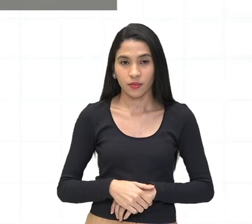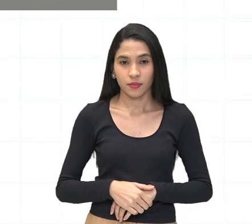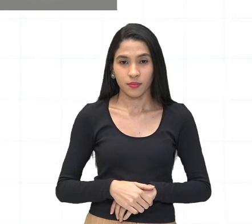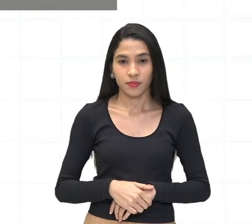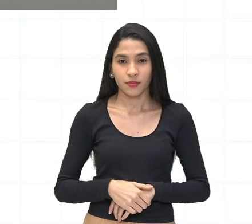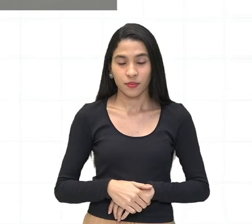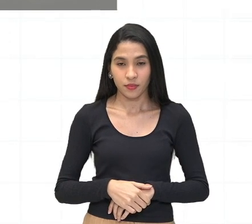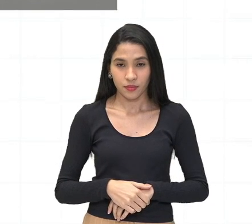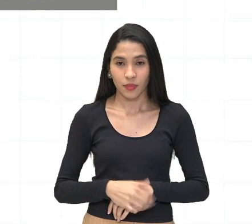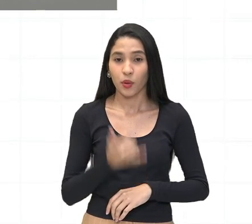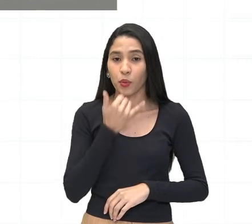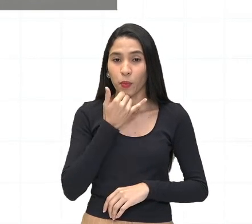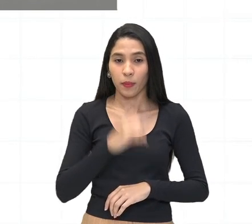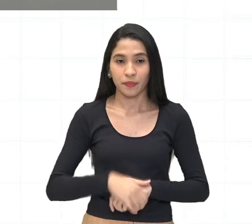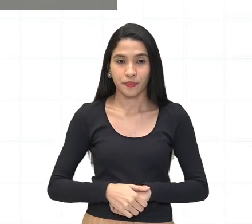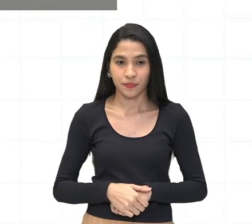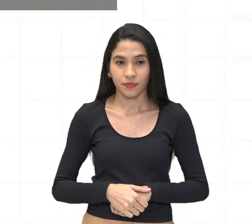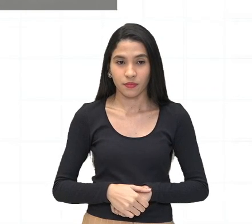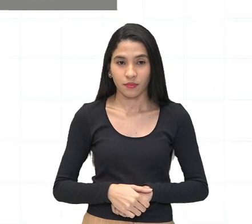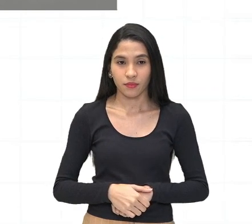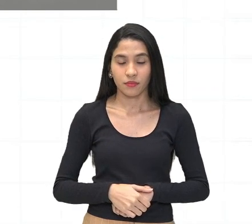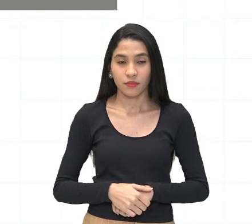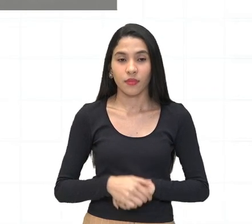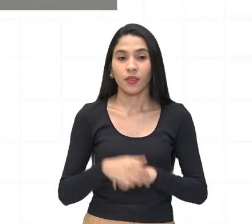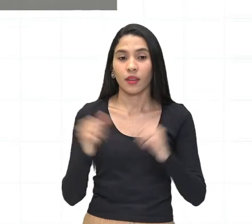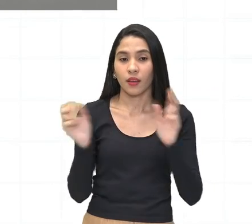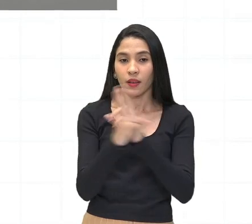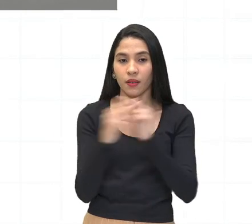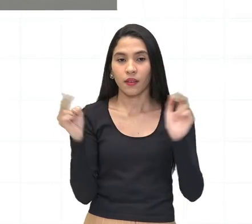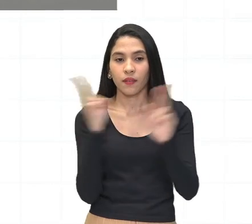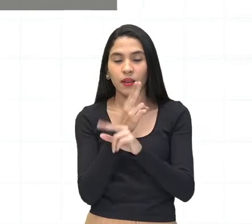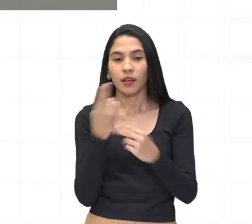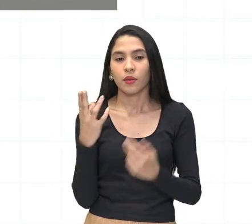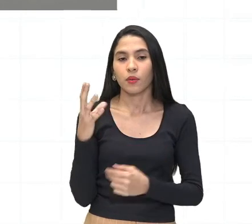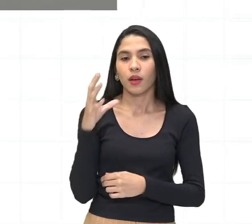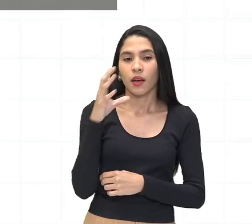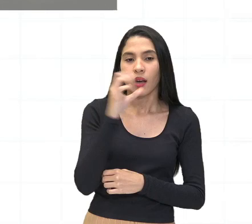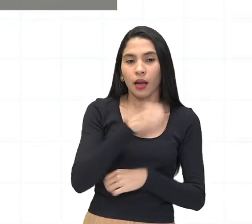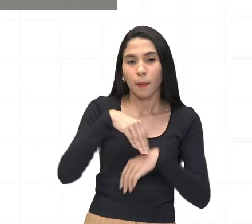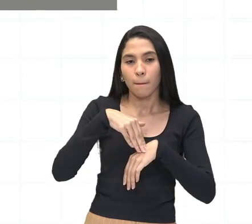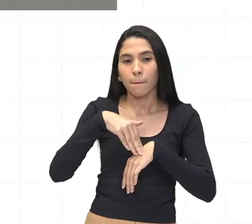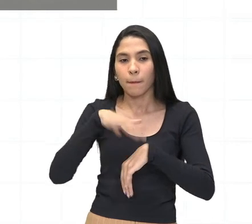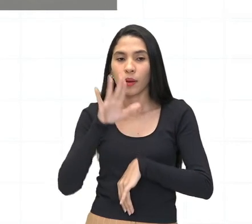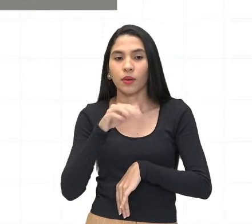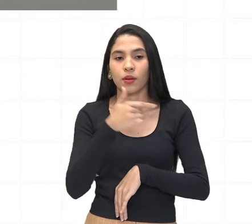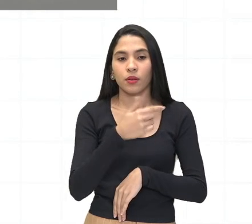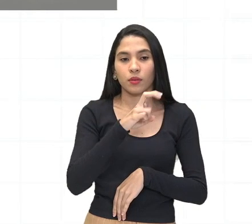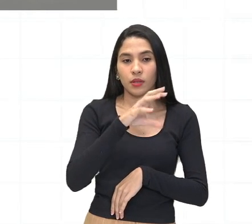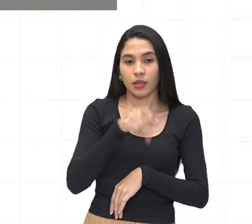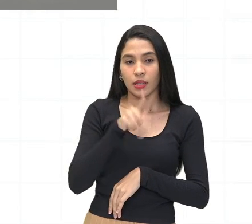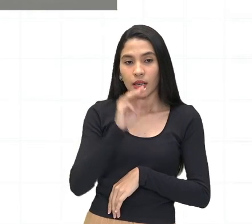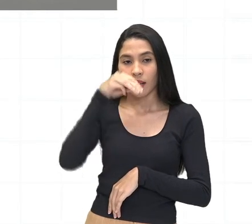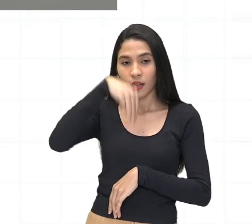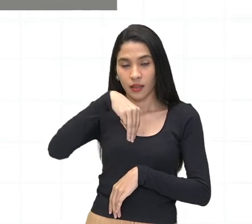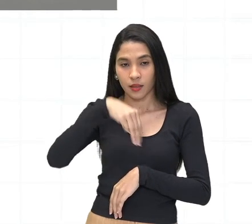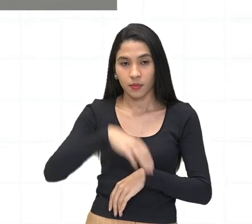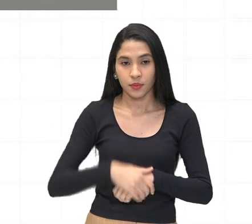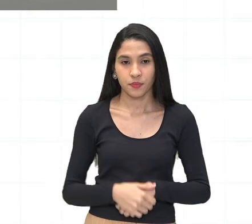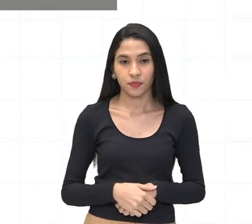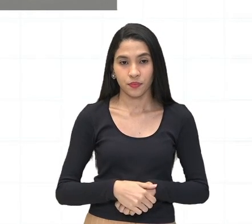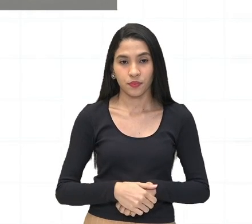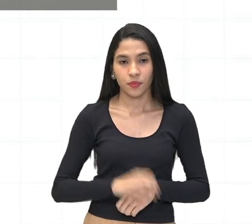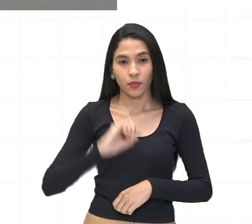tornado. Desculpa. O tornado são ventos com velocidade maior que 250 km por